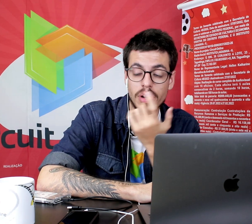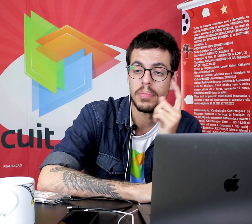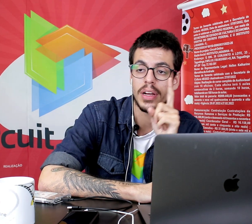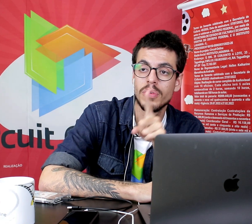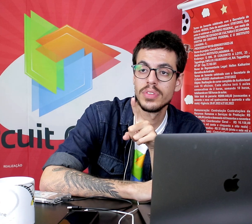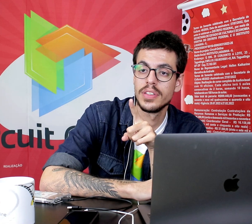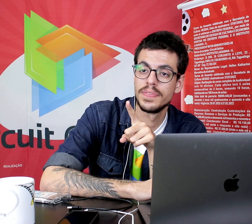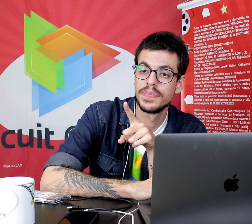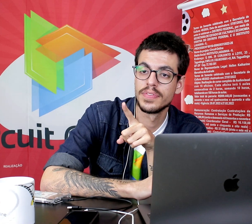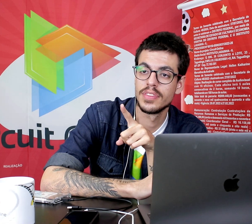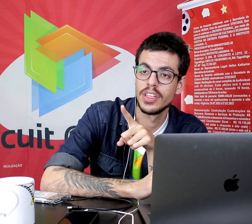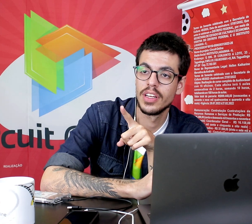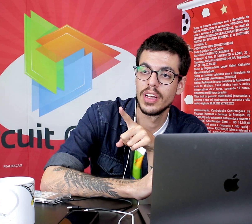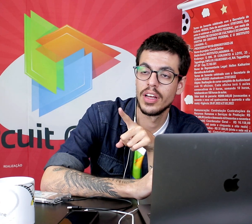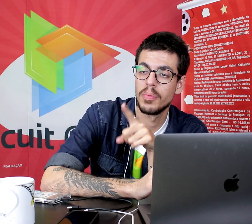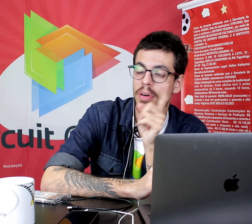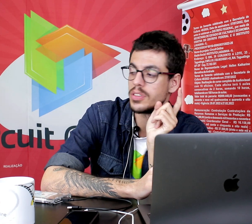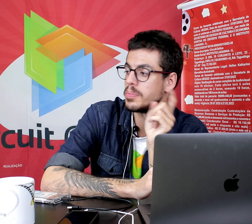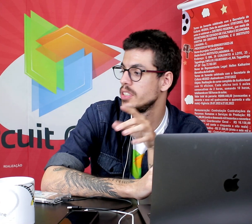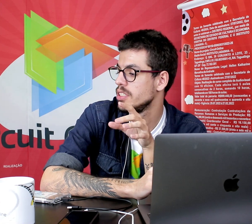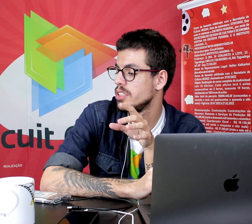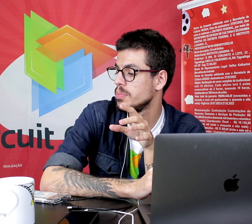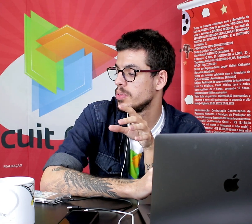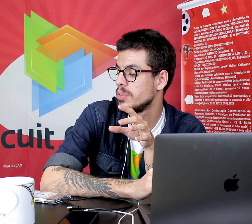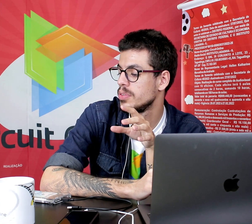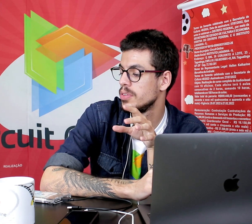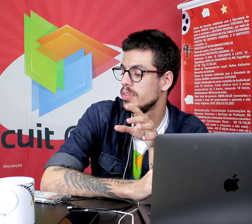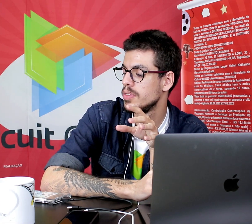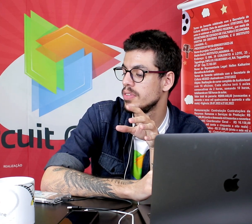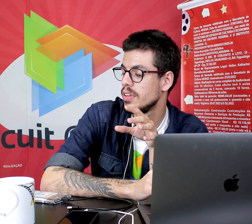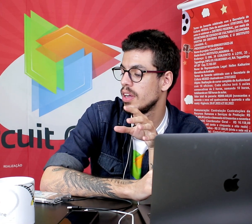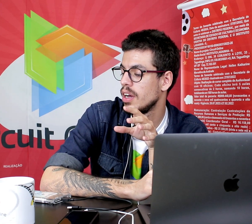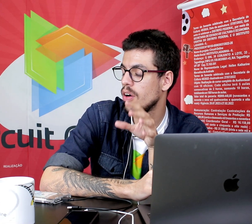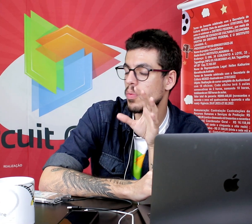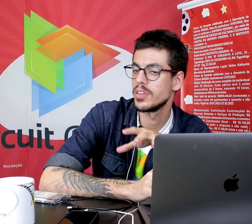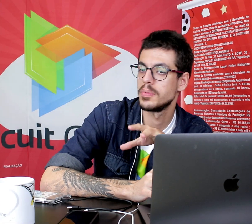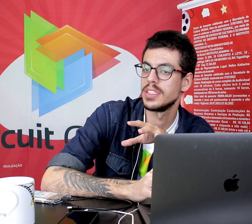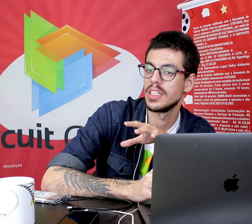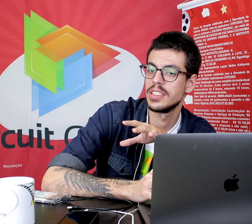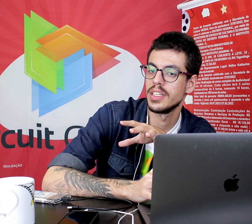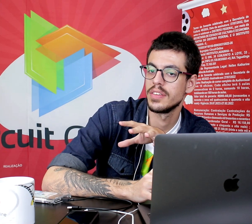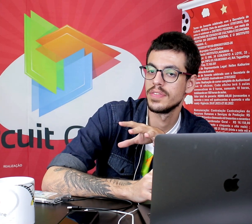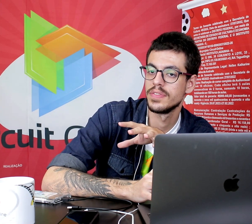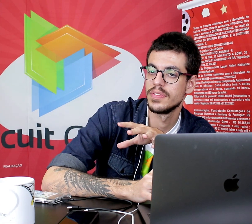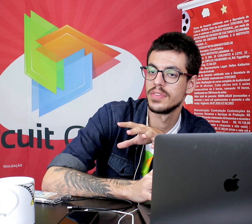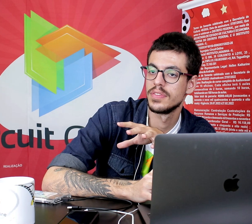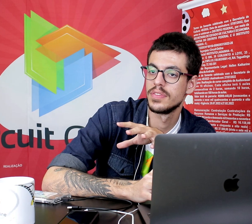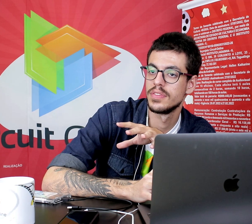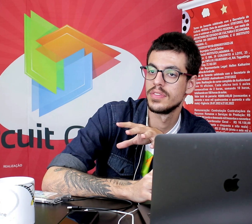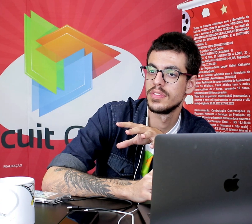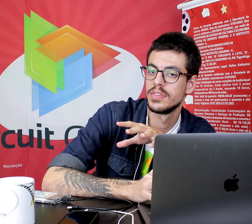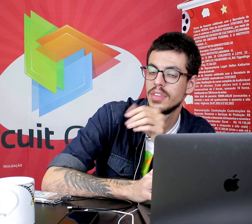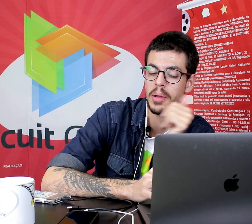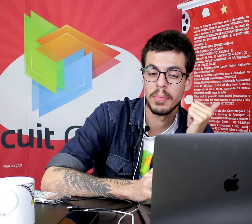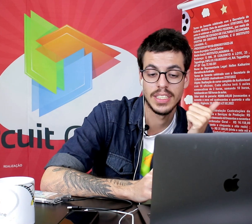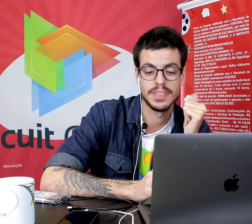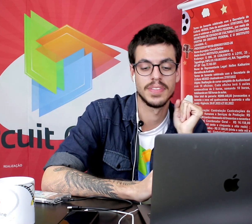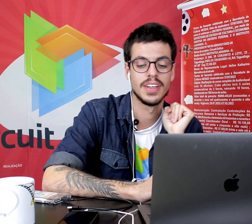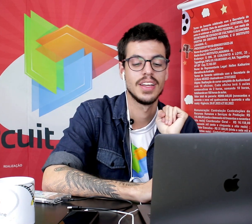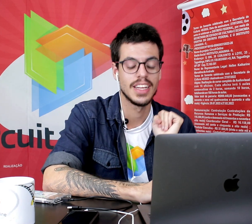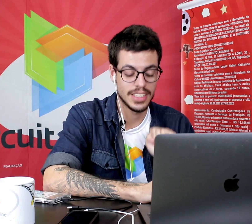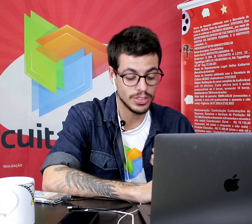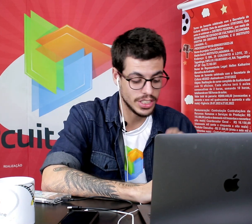Eu tenho uma pergunta. Eu posso pedir, tipo, alguma coisa para eles trazerem?